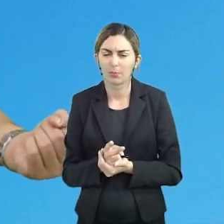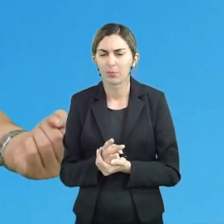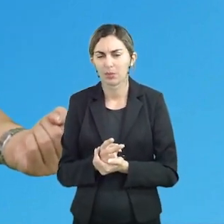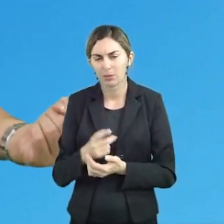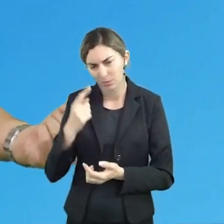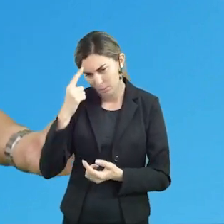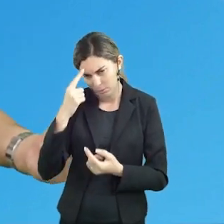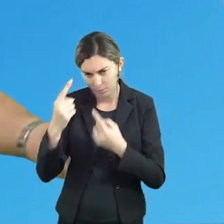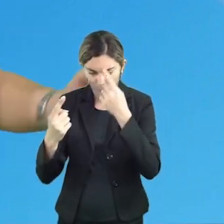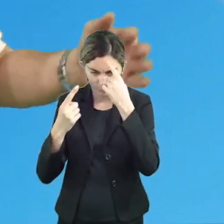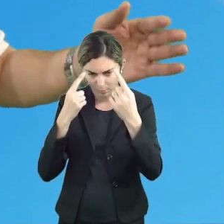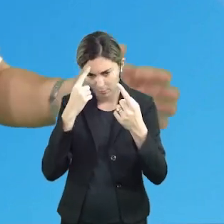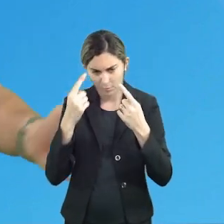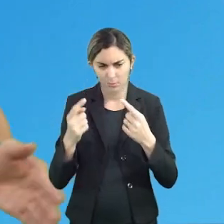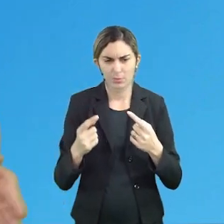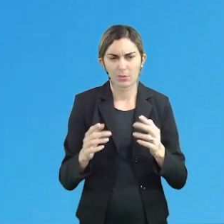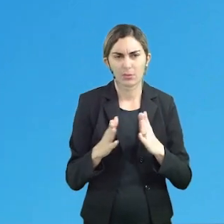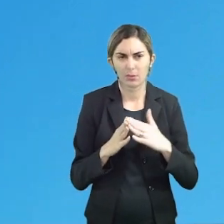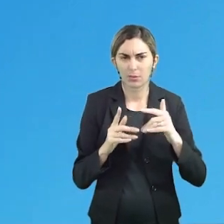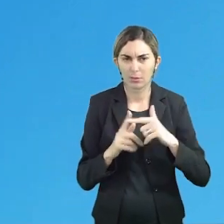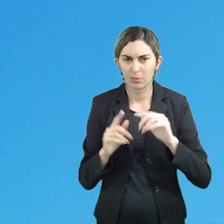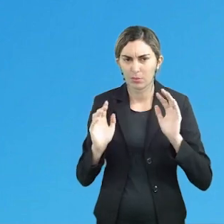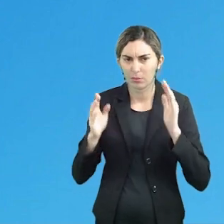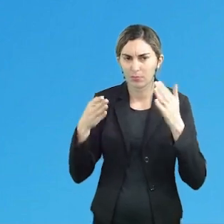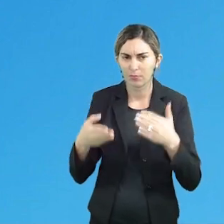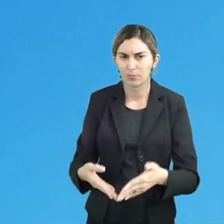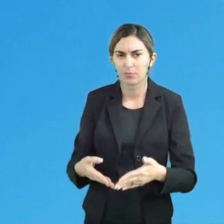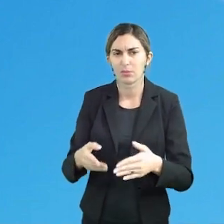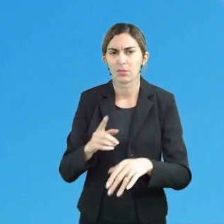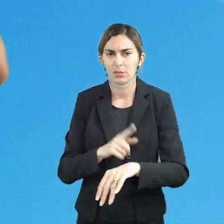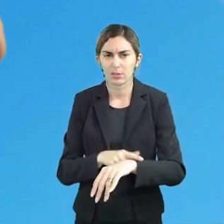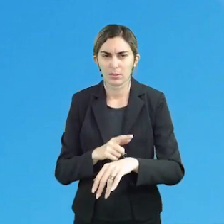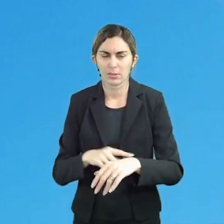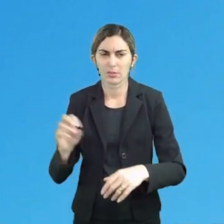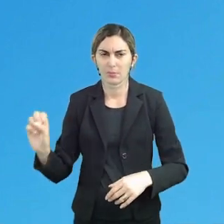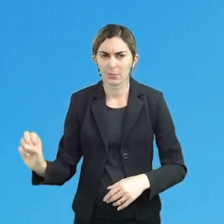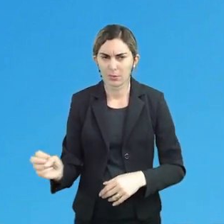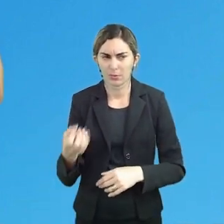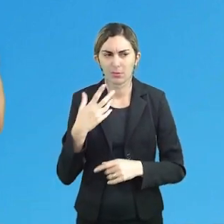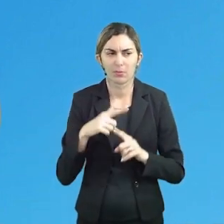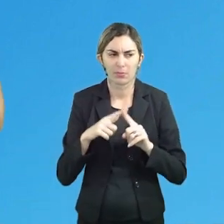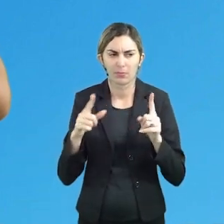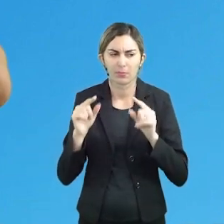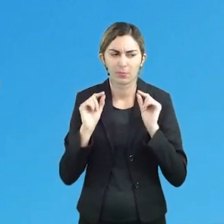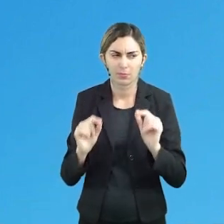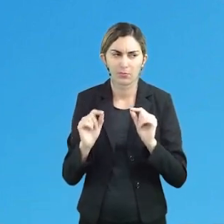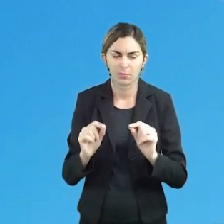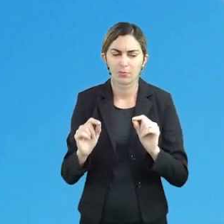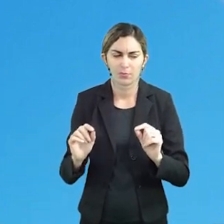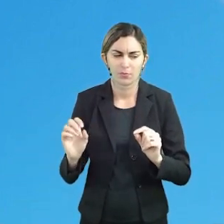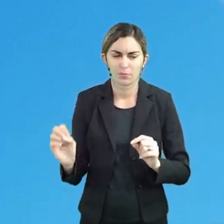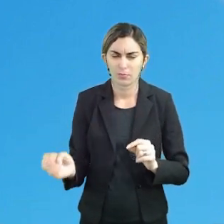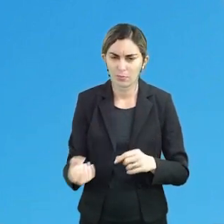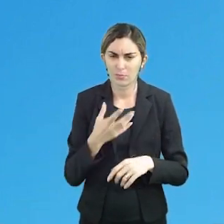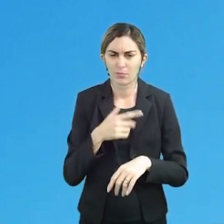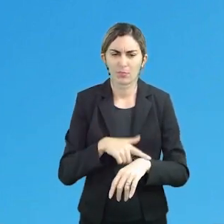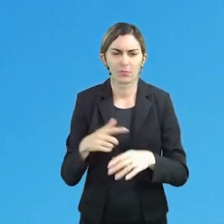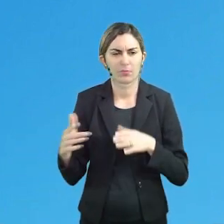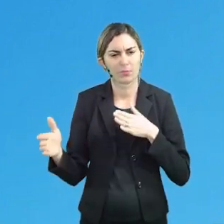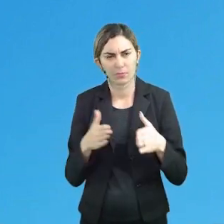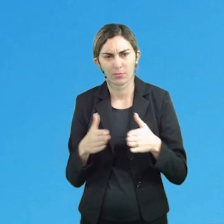esse ideal de uma igreja voltada aos tempos modernos. Mas o que seria essa igreja voltada aos